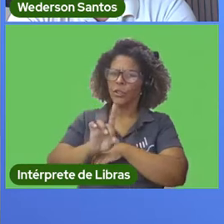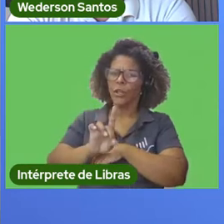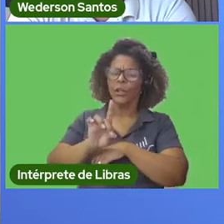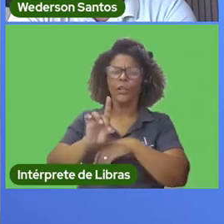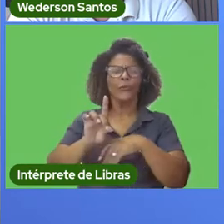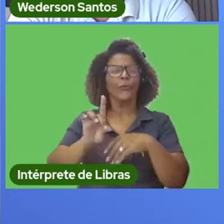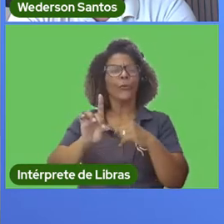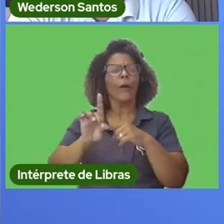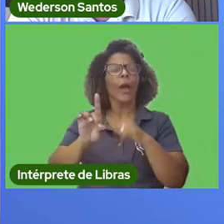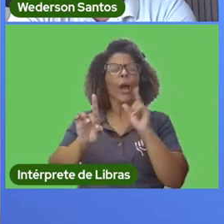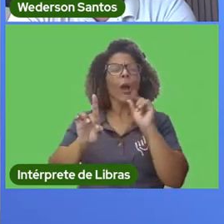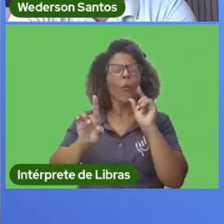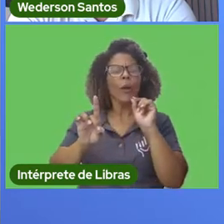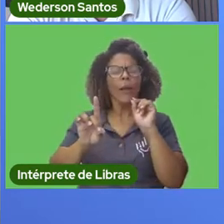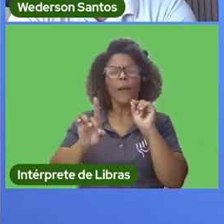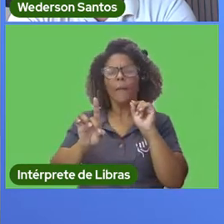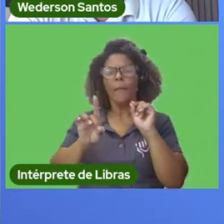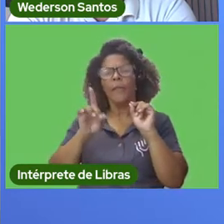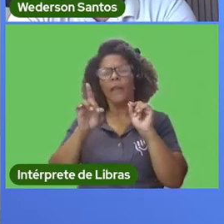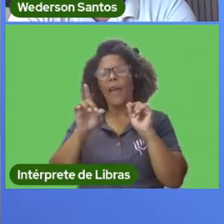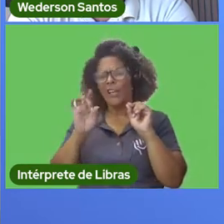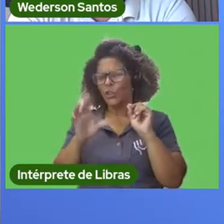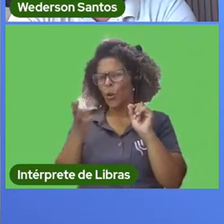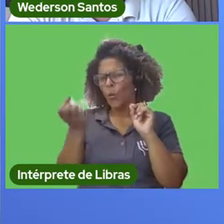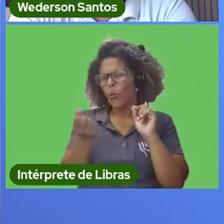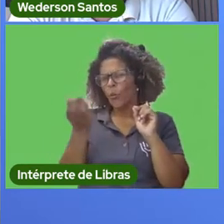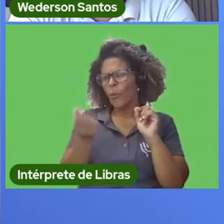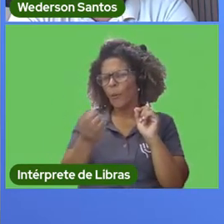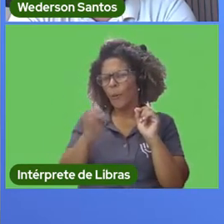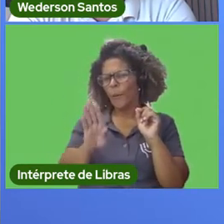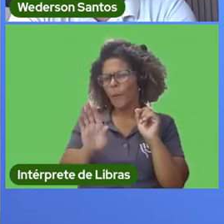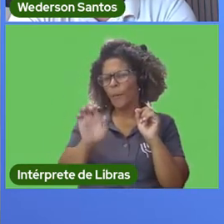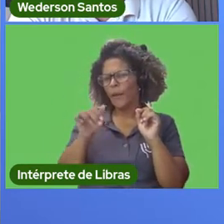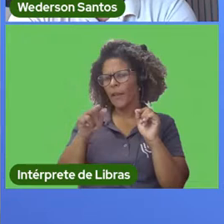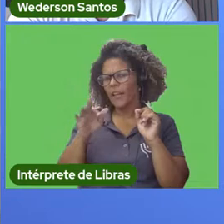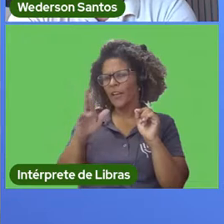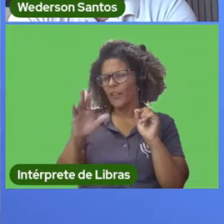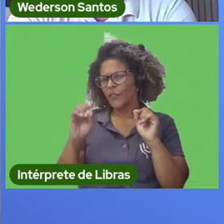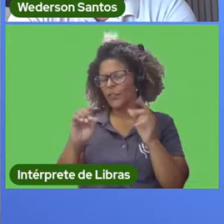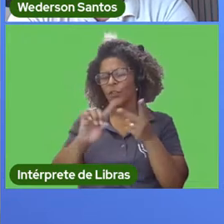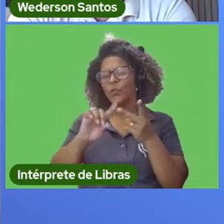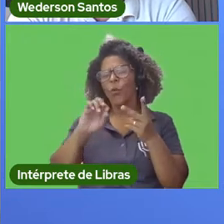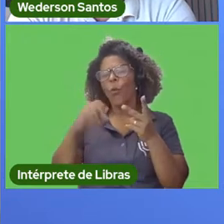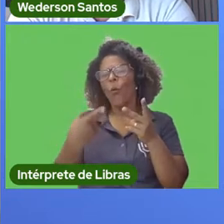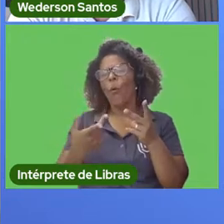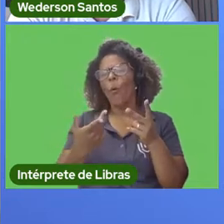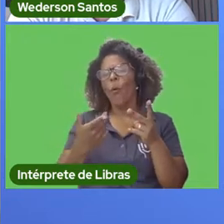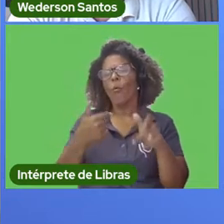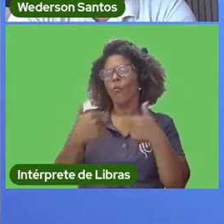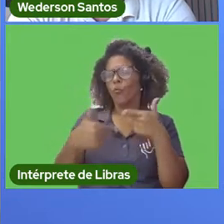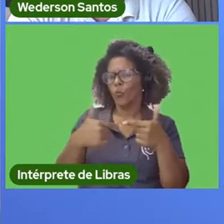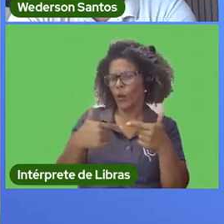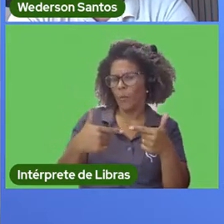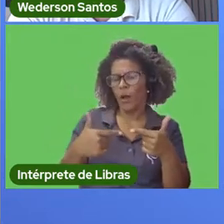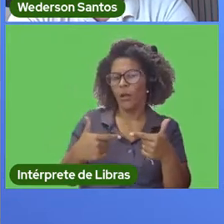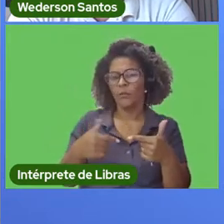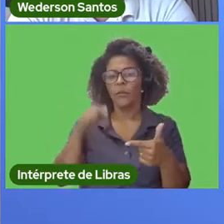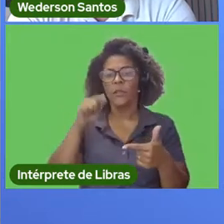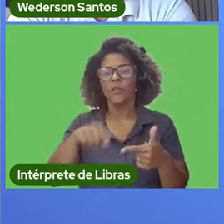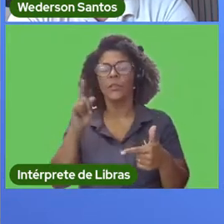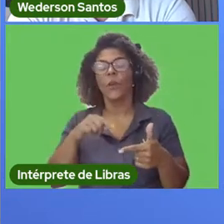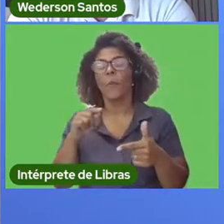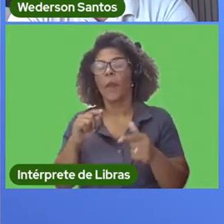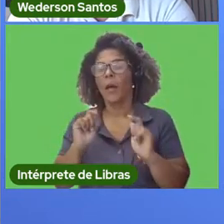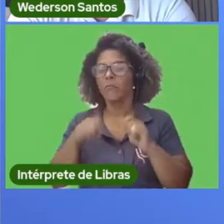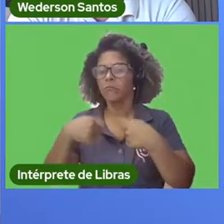de simplesmente acessar um benefício financeiro, né, ou uma atividade laboral, eu acho que ela faz toda a questão para enfrentamento